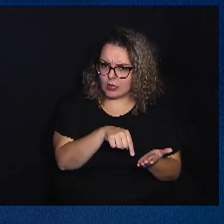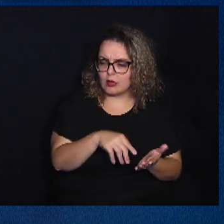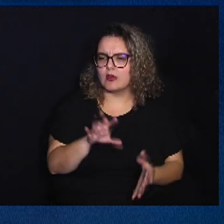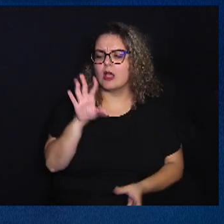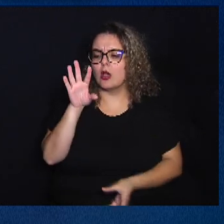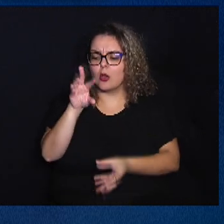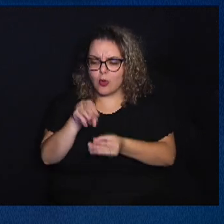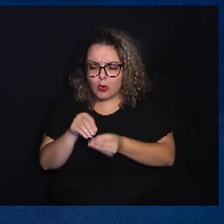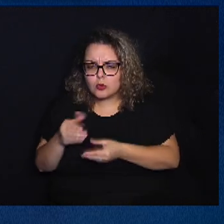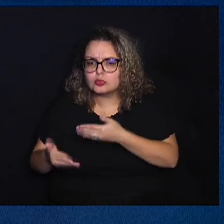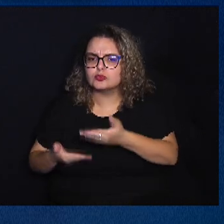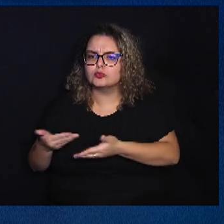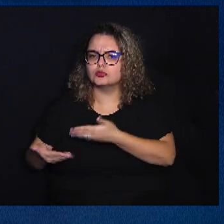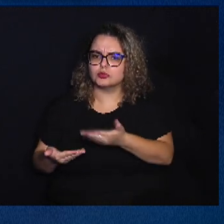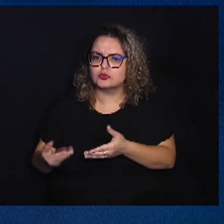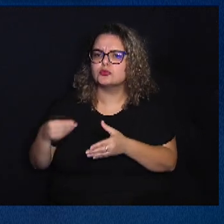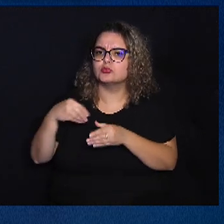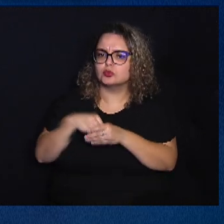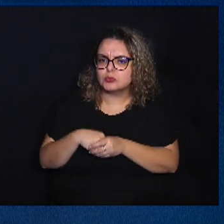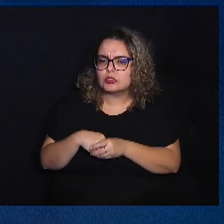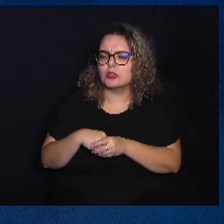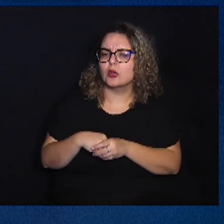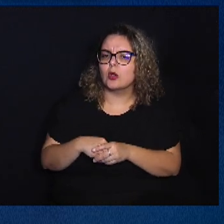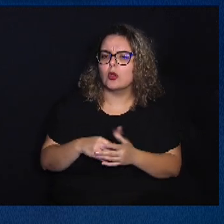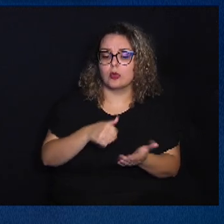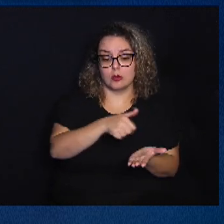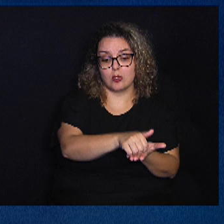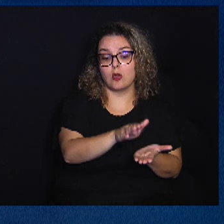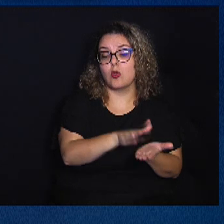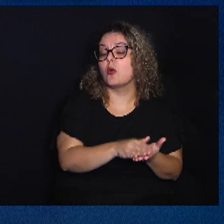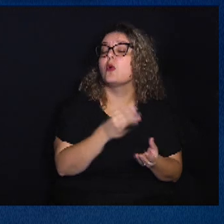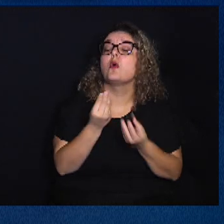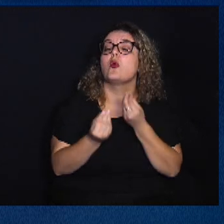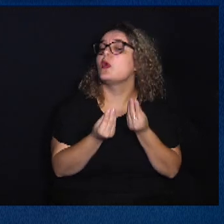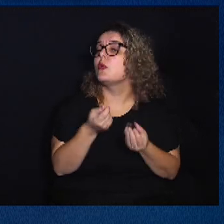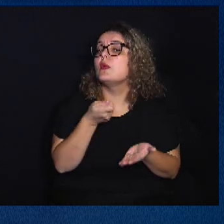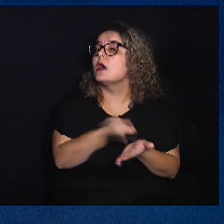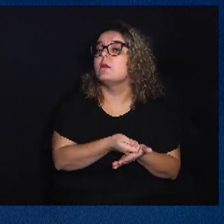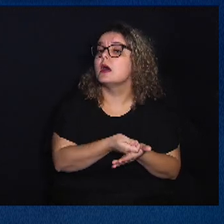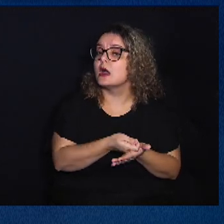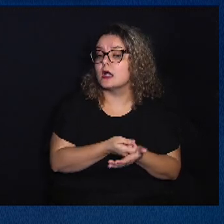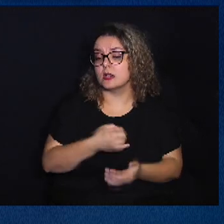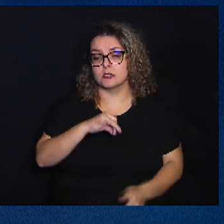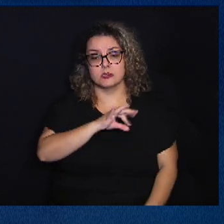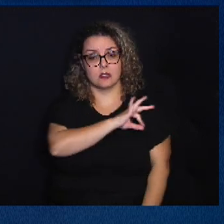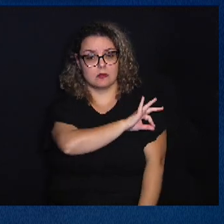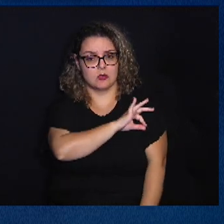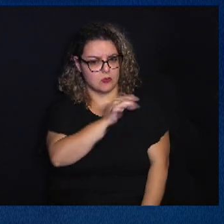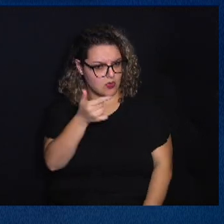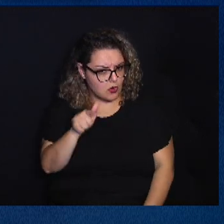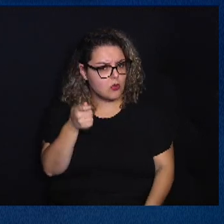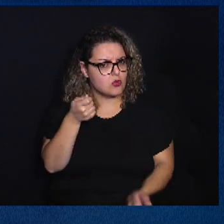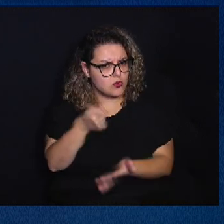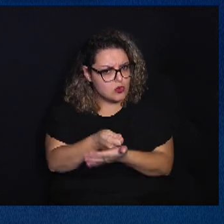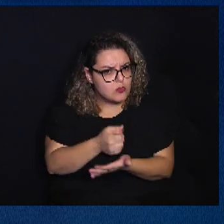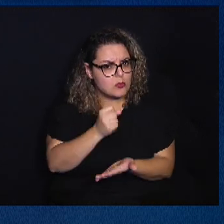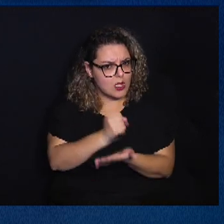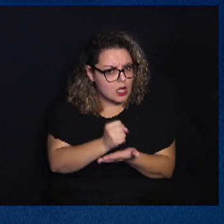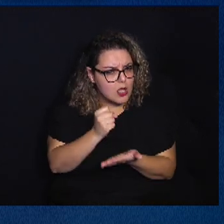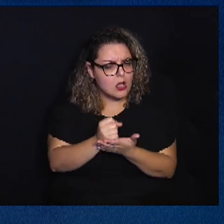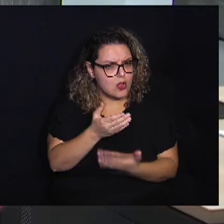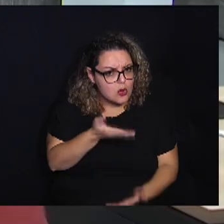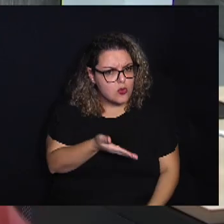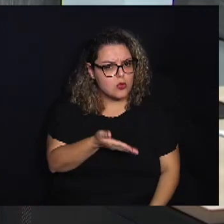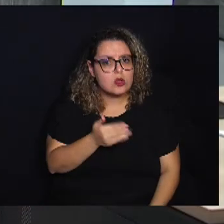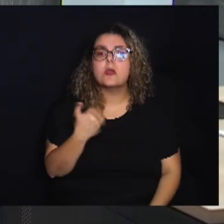conclusão dos serviços previstos, como a multa será quitada e ainda se a prefeitura continuará pagando o consórcio e até